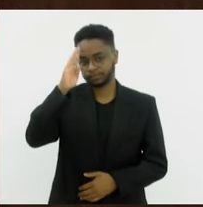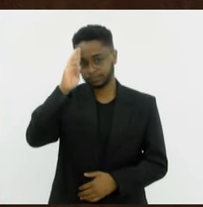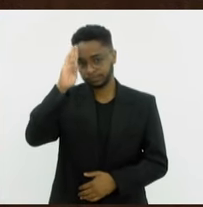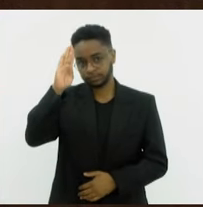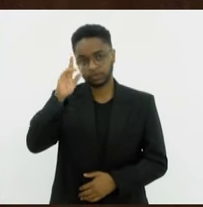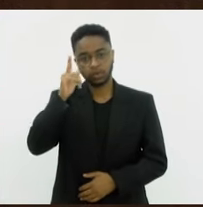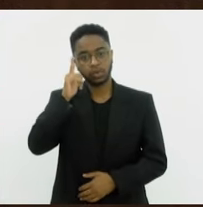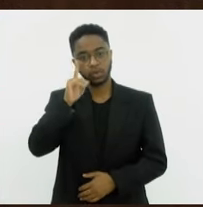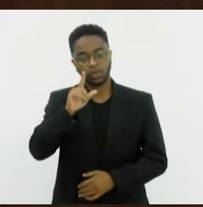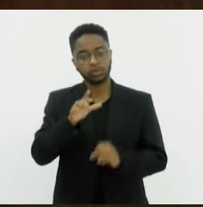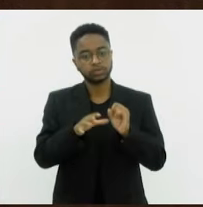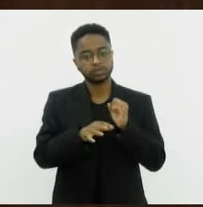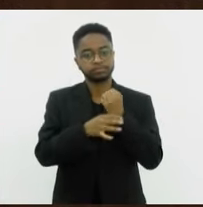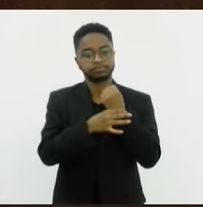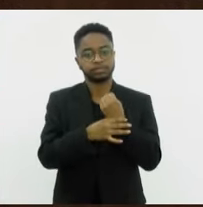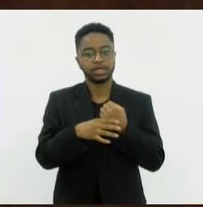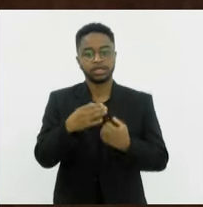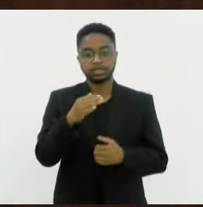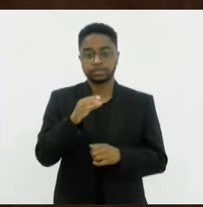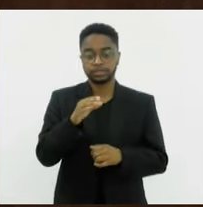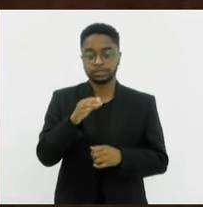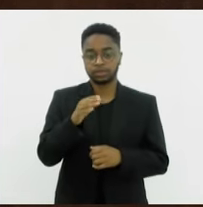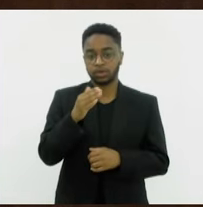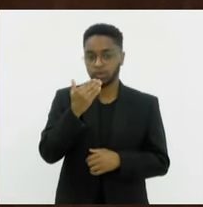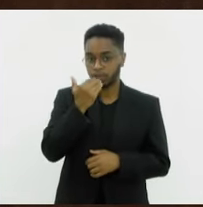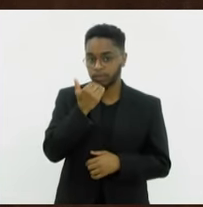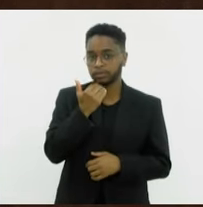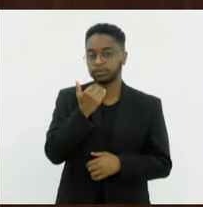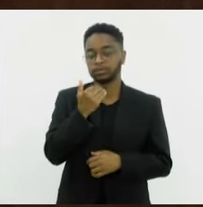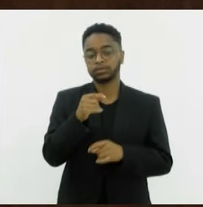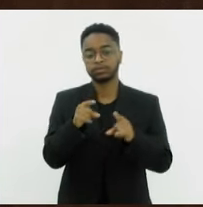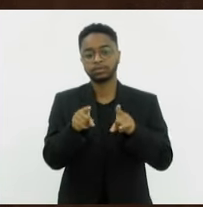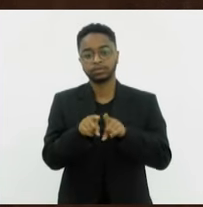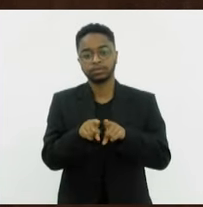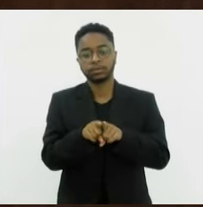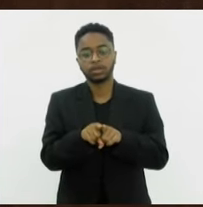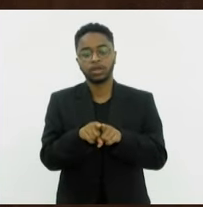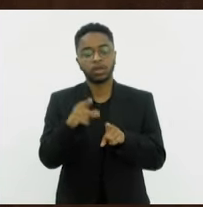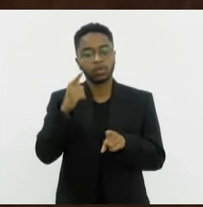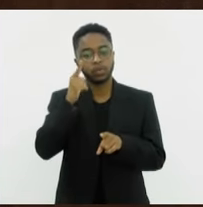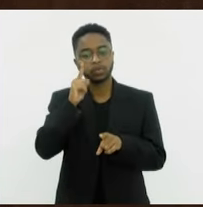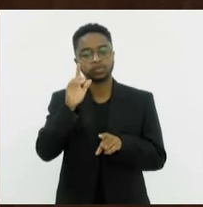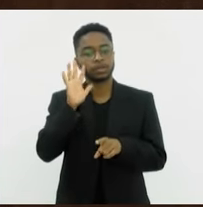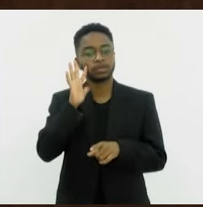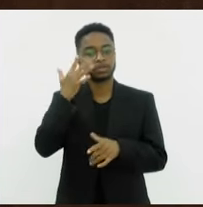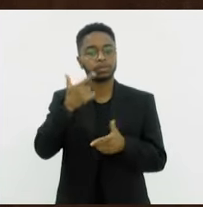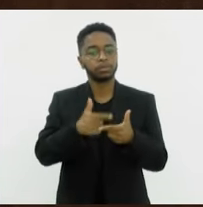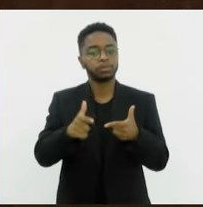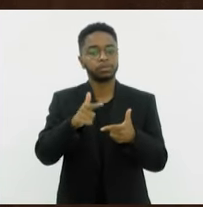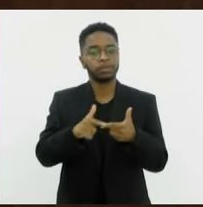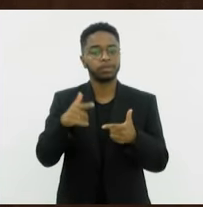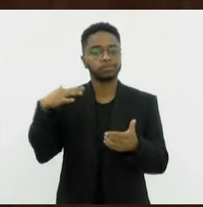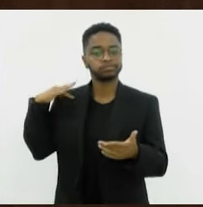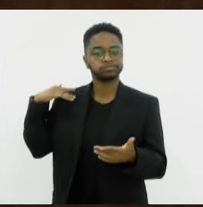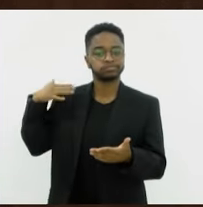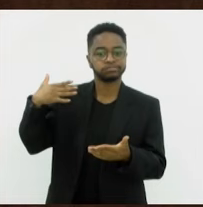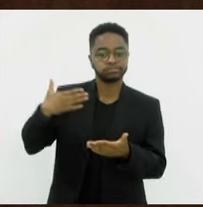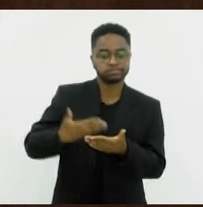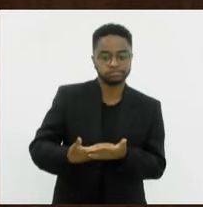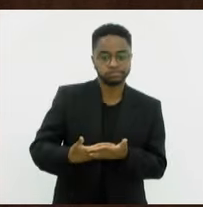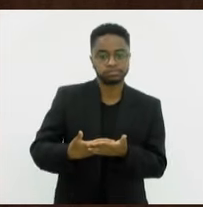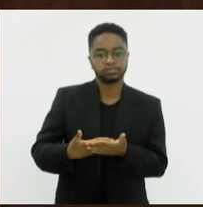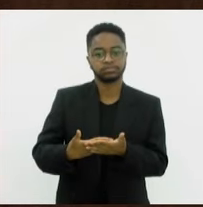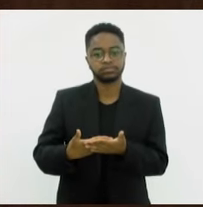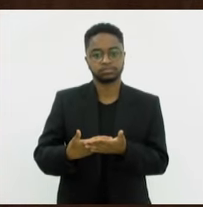da segurança e da soberania alimentar, para resolver um problema histórico e social que nós